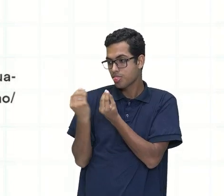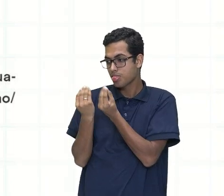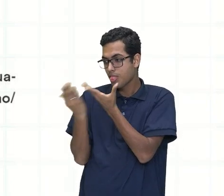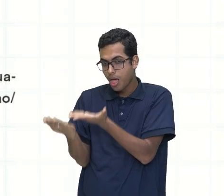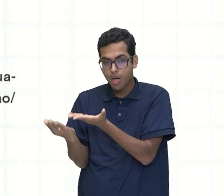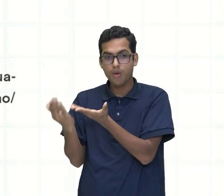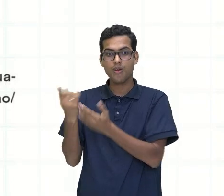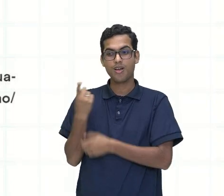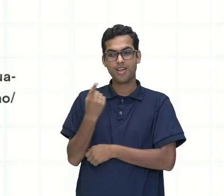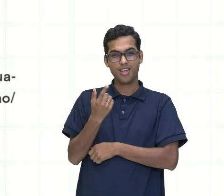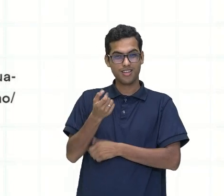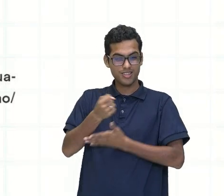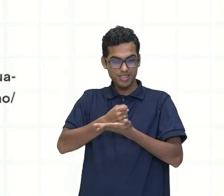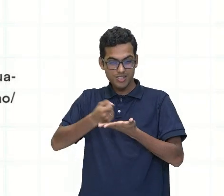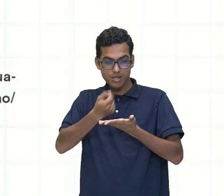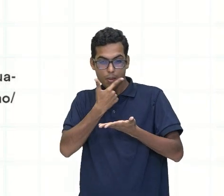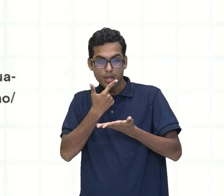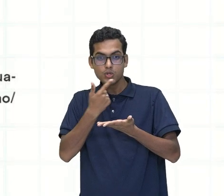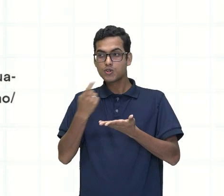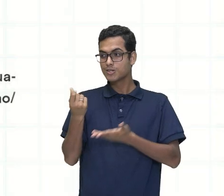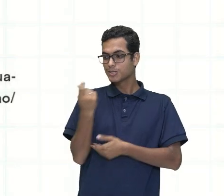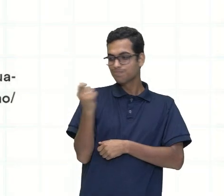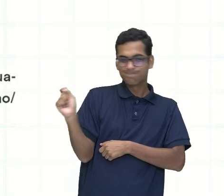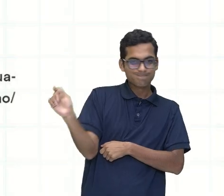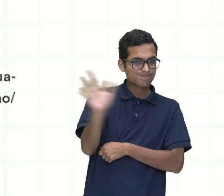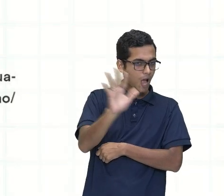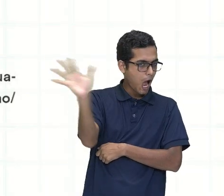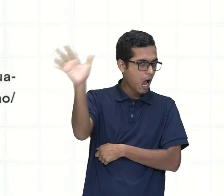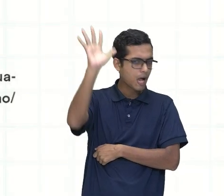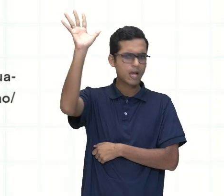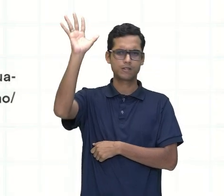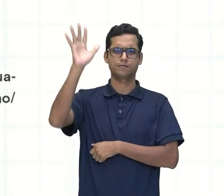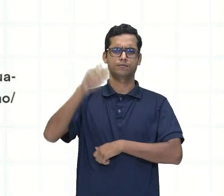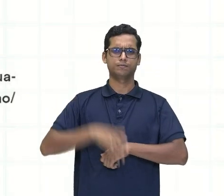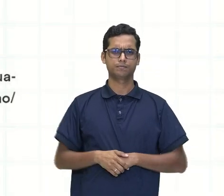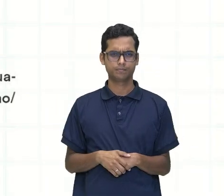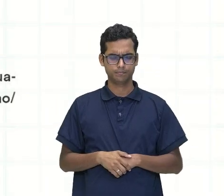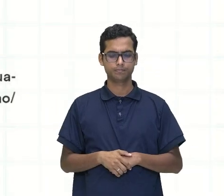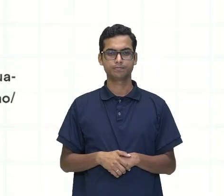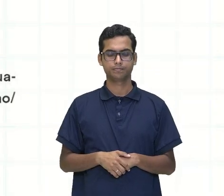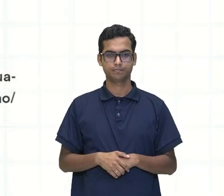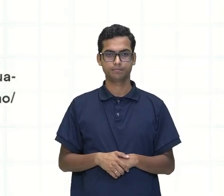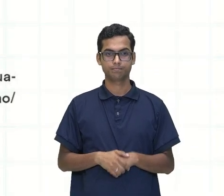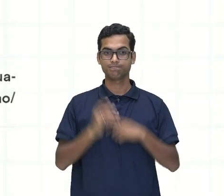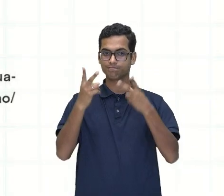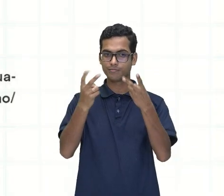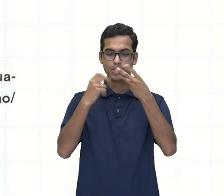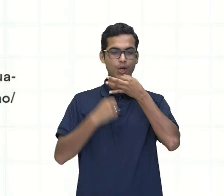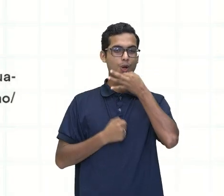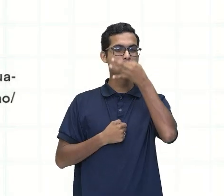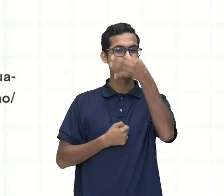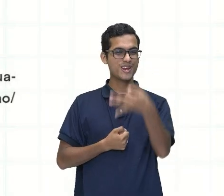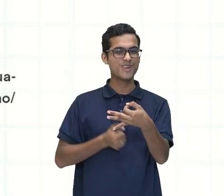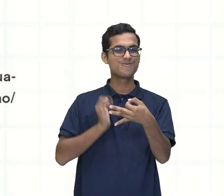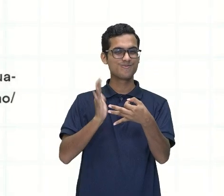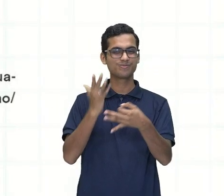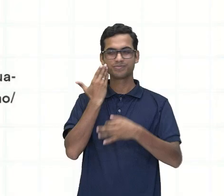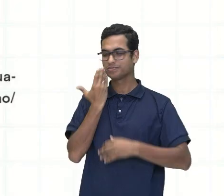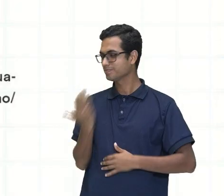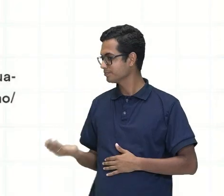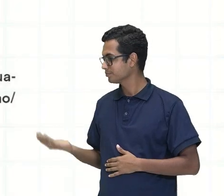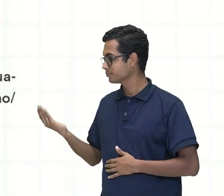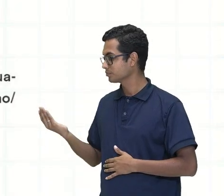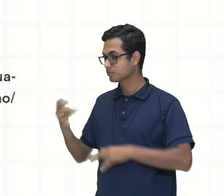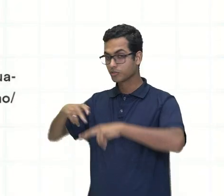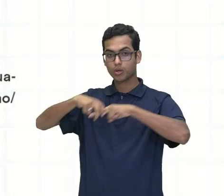ela prescreveu esse remédio ao paciente. Só que aqui nós já temos uma opinião. Por quê? Porque é um